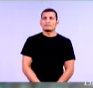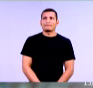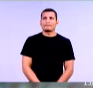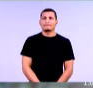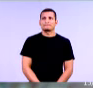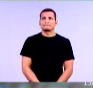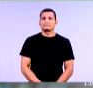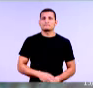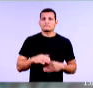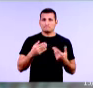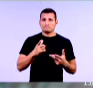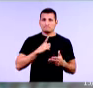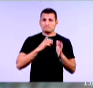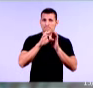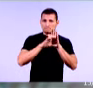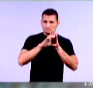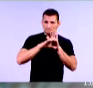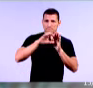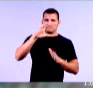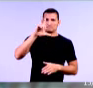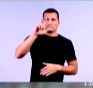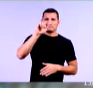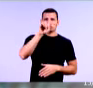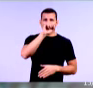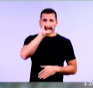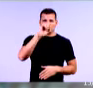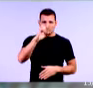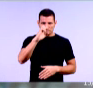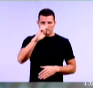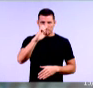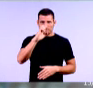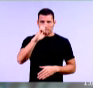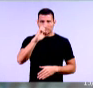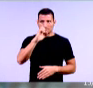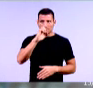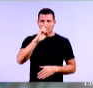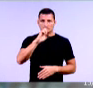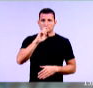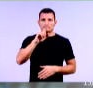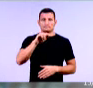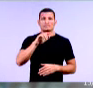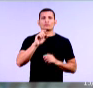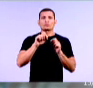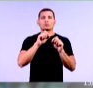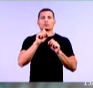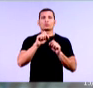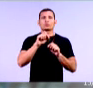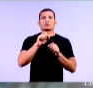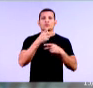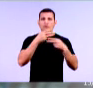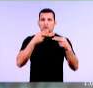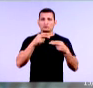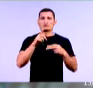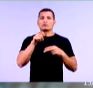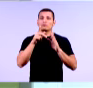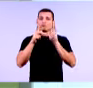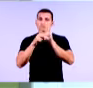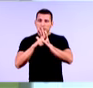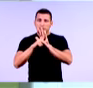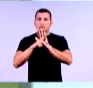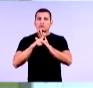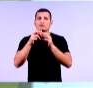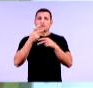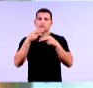Então existe o conceito de classe, né? Que é a ideia do que seria o objeto e o próprio objeto em si, o